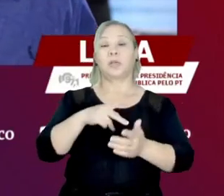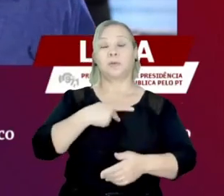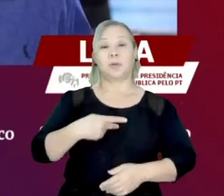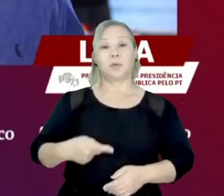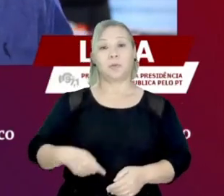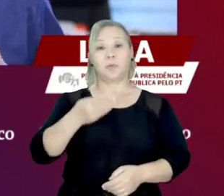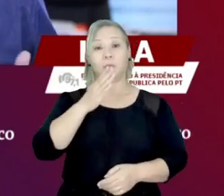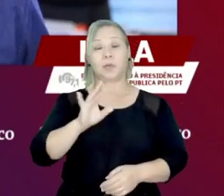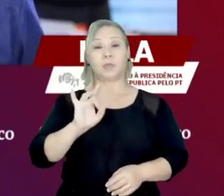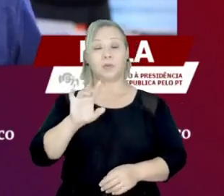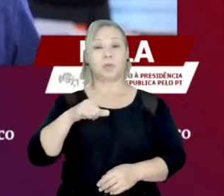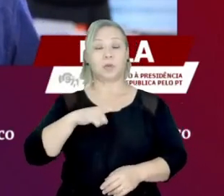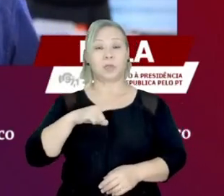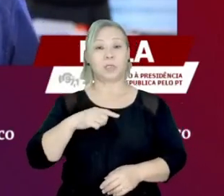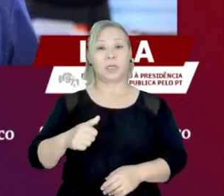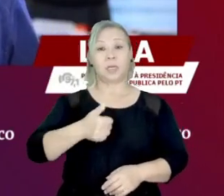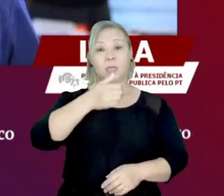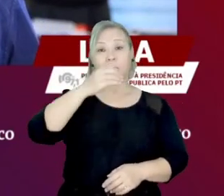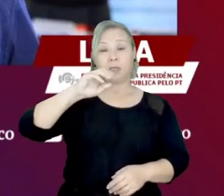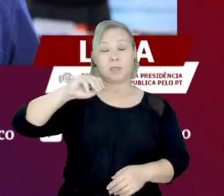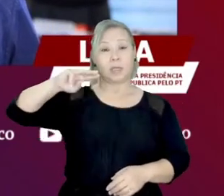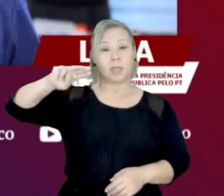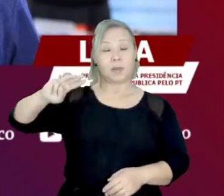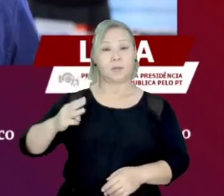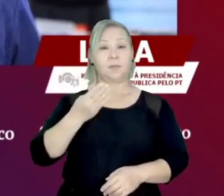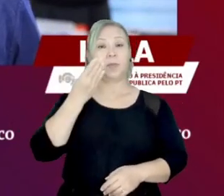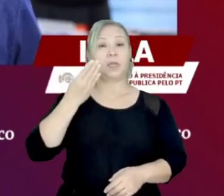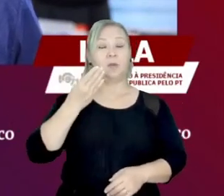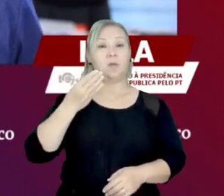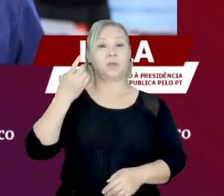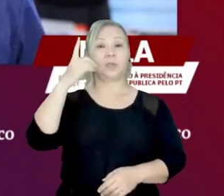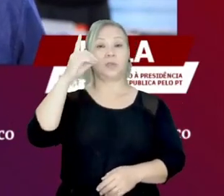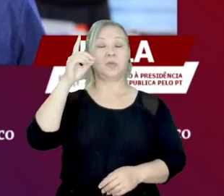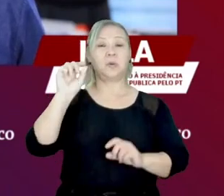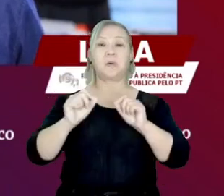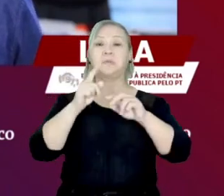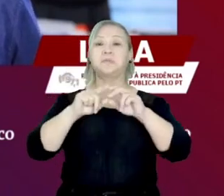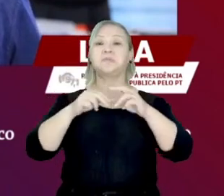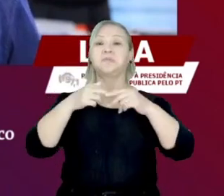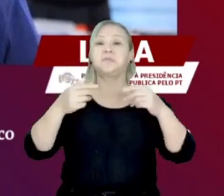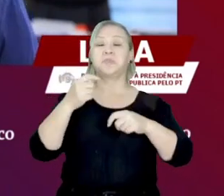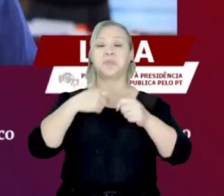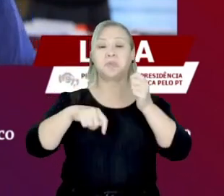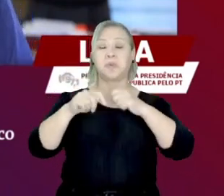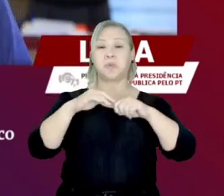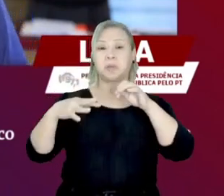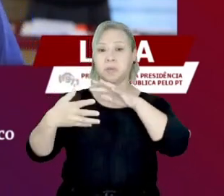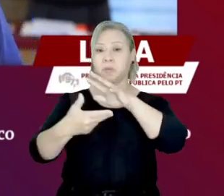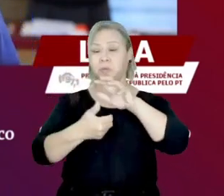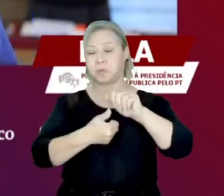gente já tinha 500 bilhões. E você sabe que a China hoje é o maior importador do Brasil.